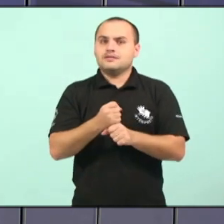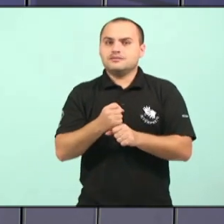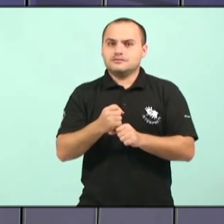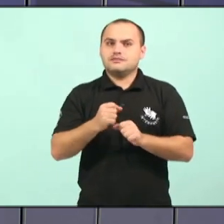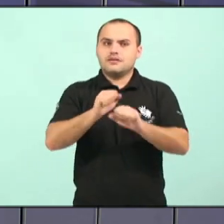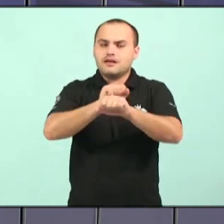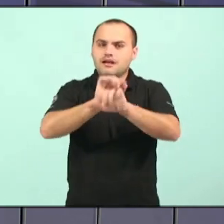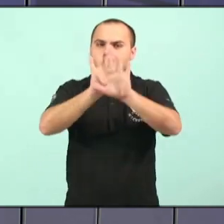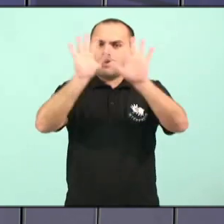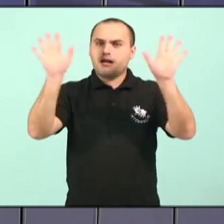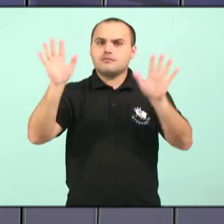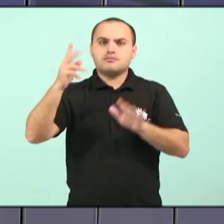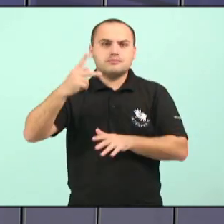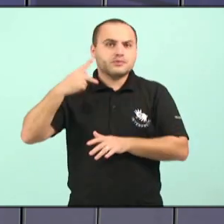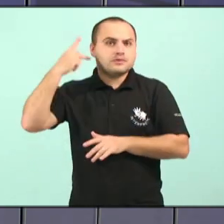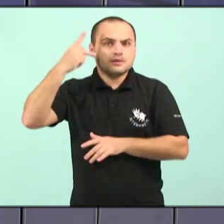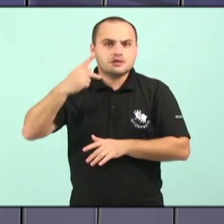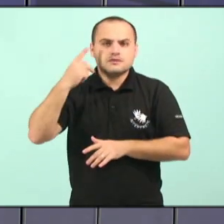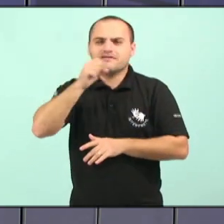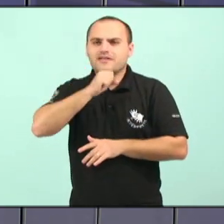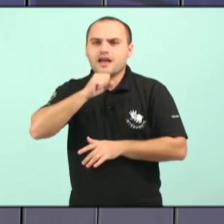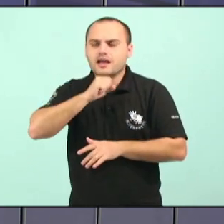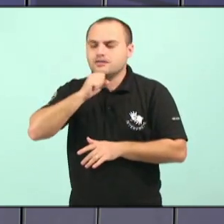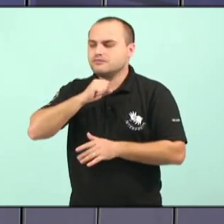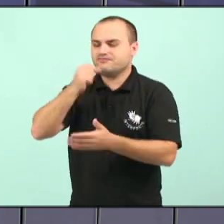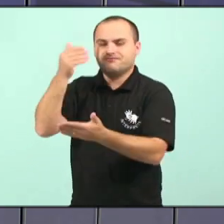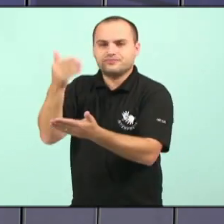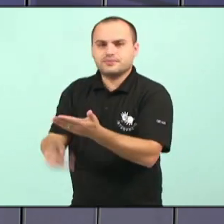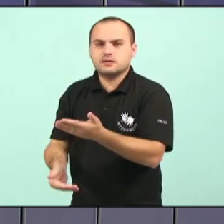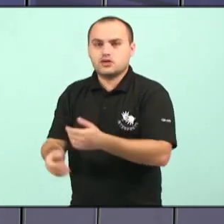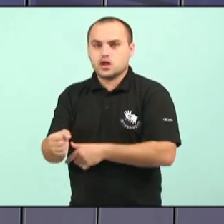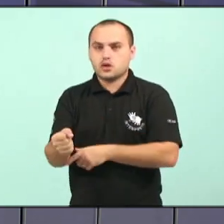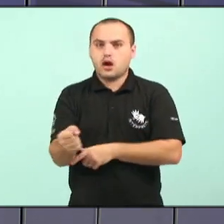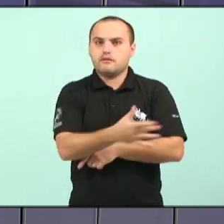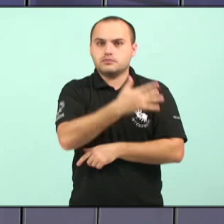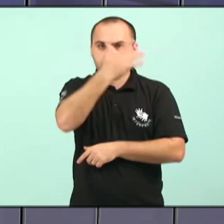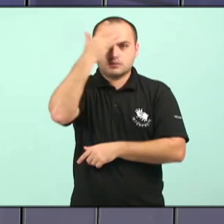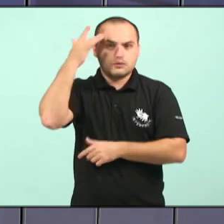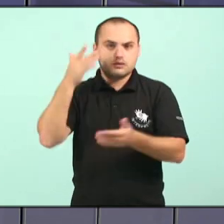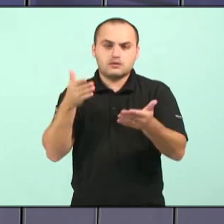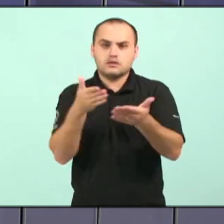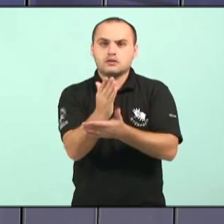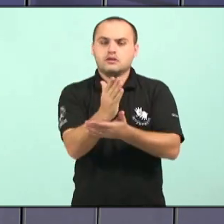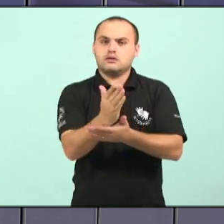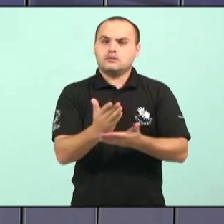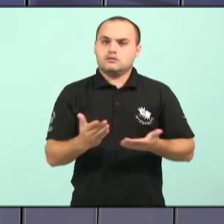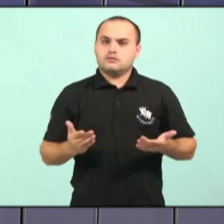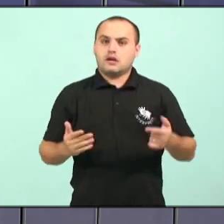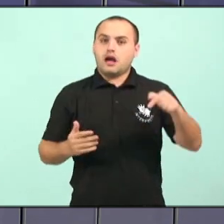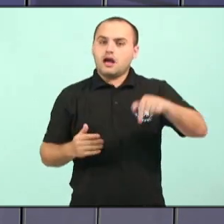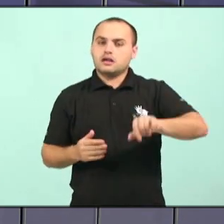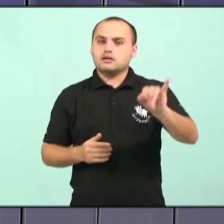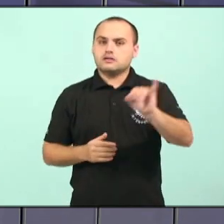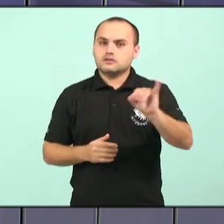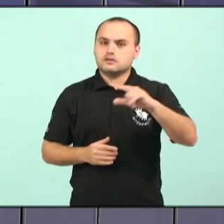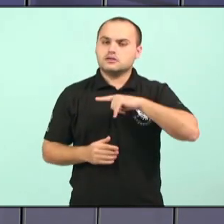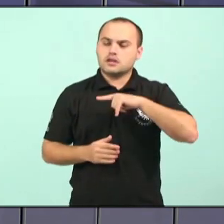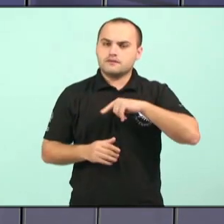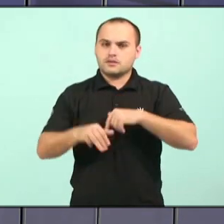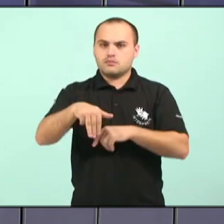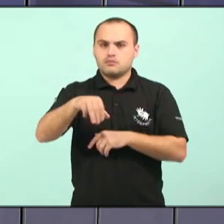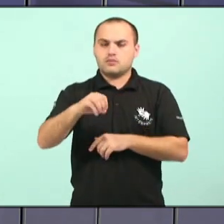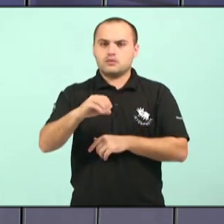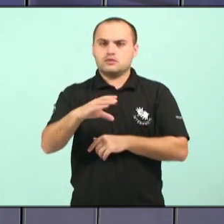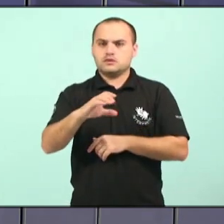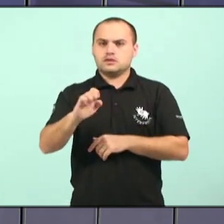ficando pelo meio do caminho, o surgimento de novas lideranças. Aqui em Itajaí, nós tivemos uma surpresa que foi o Mocelin, que veio muito